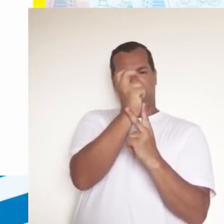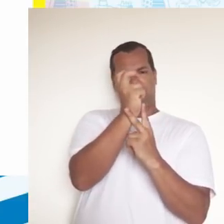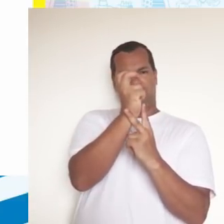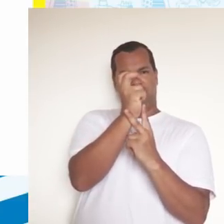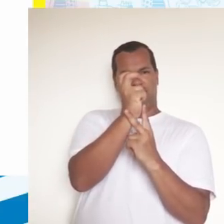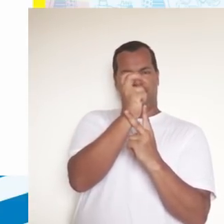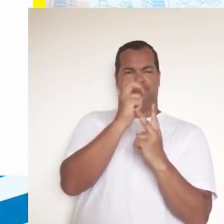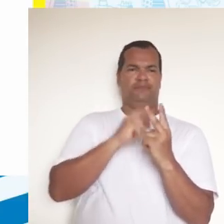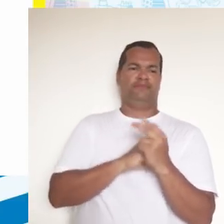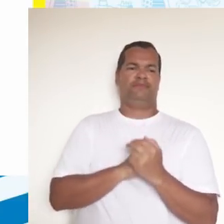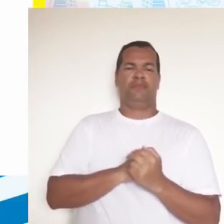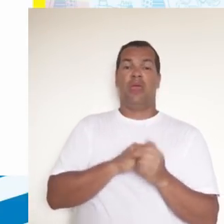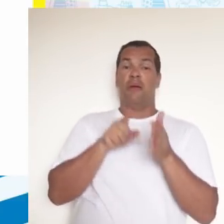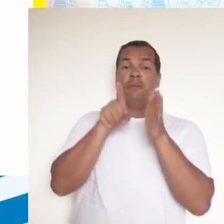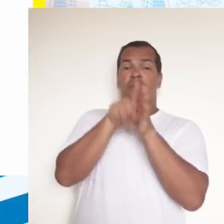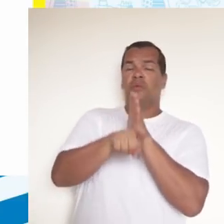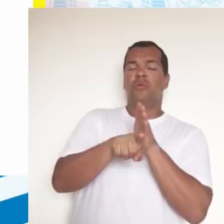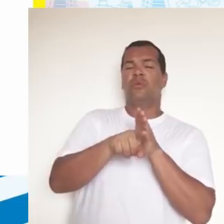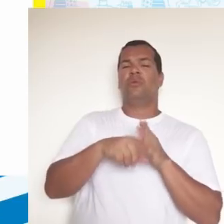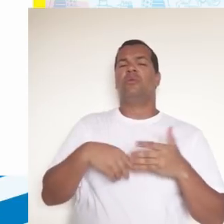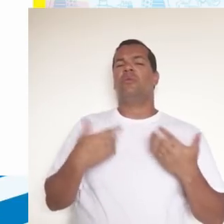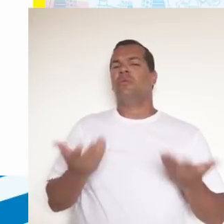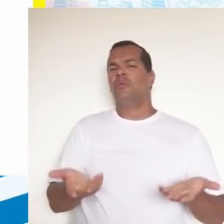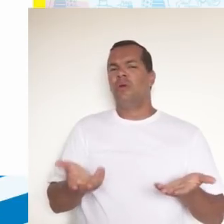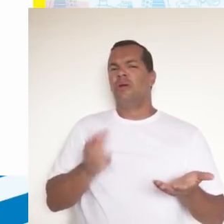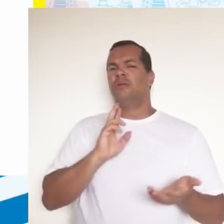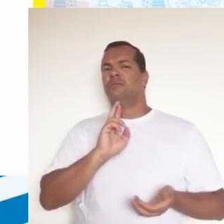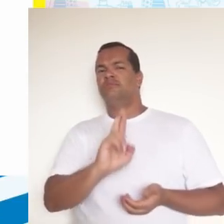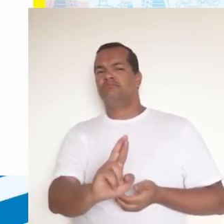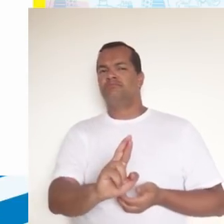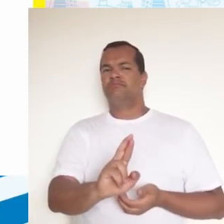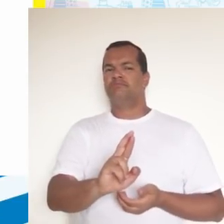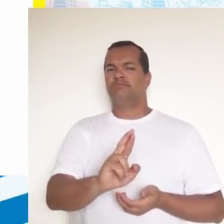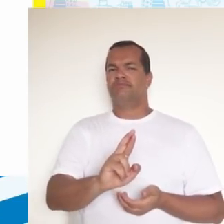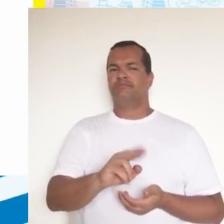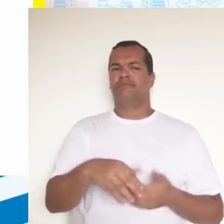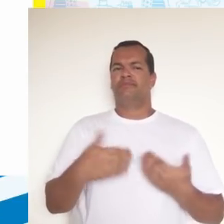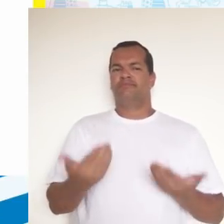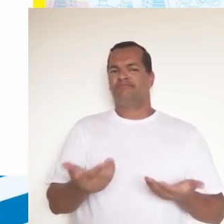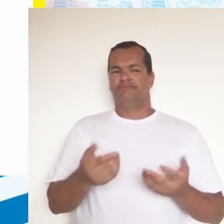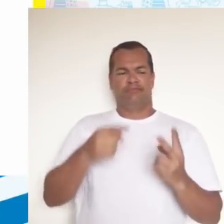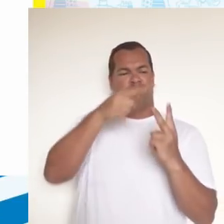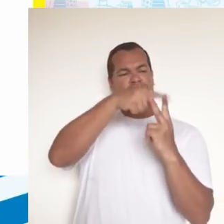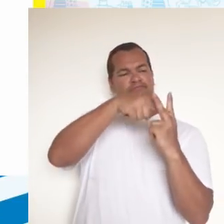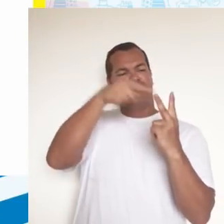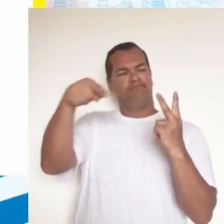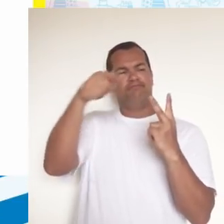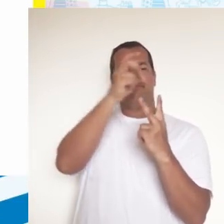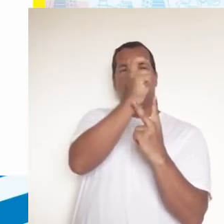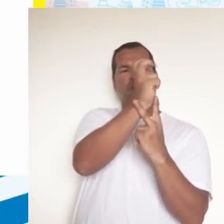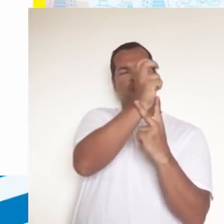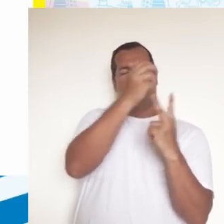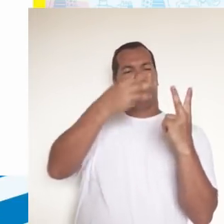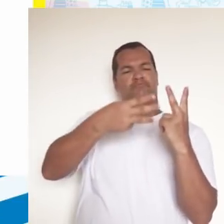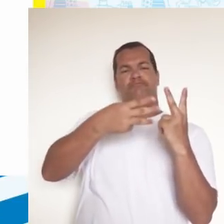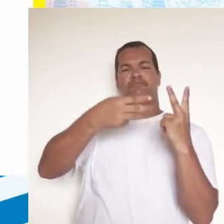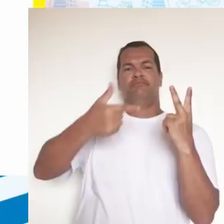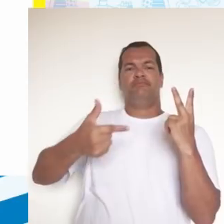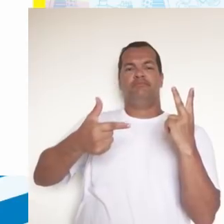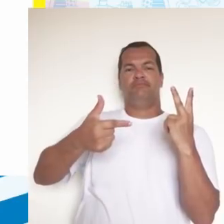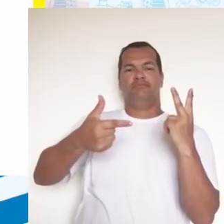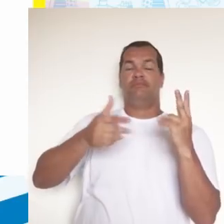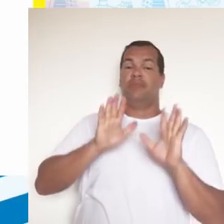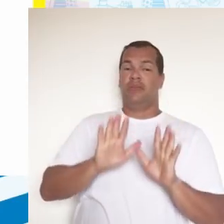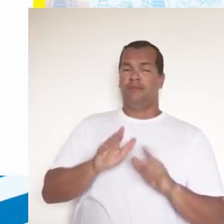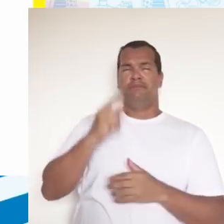quinta. Observe, então, a minha pergunta seria: qual é, então, a raiz quinta de